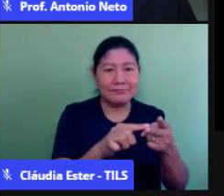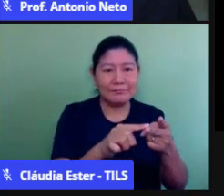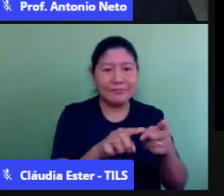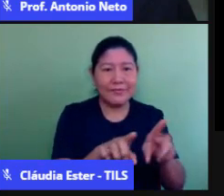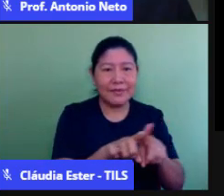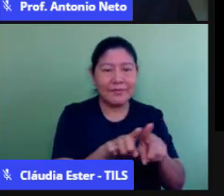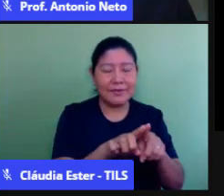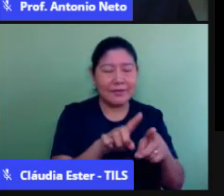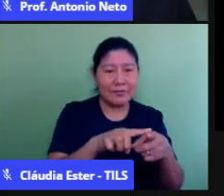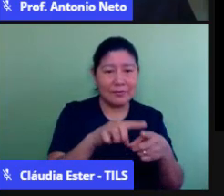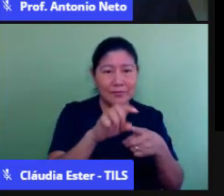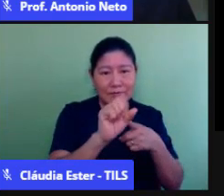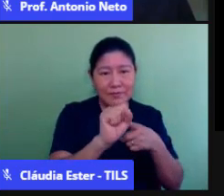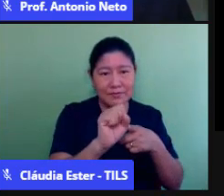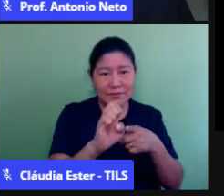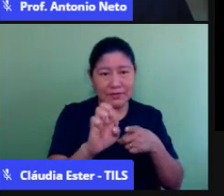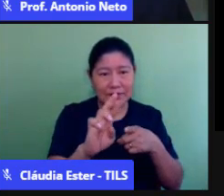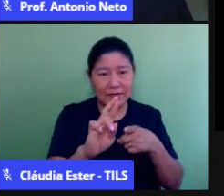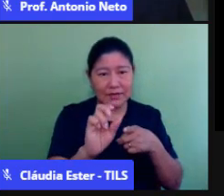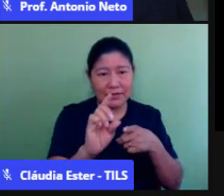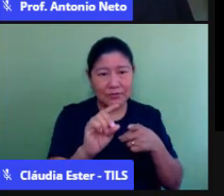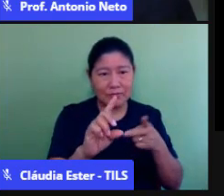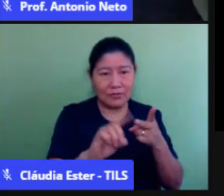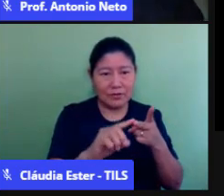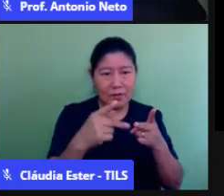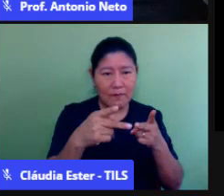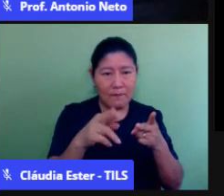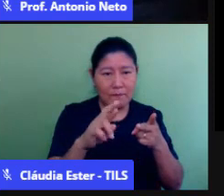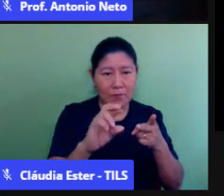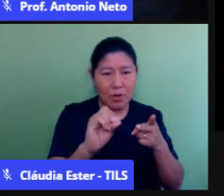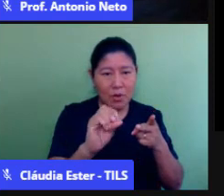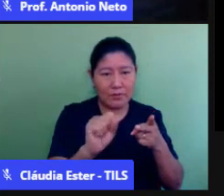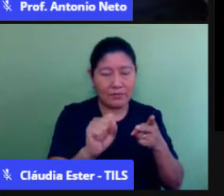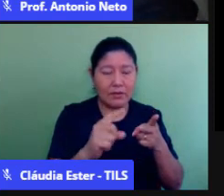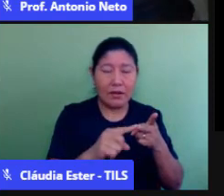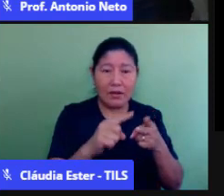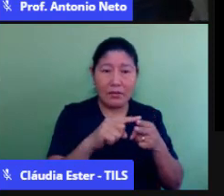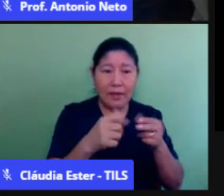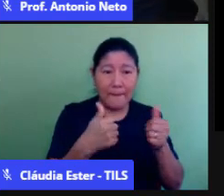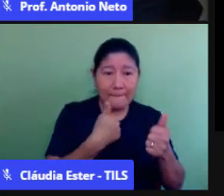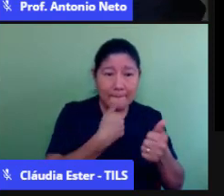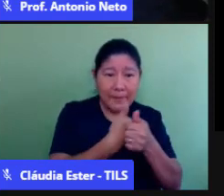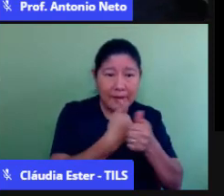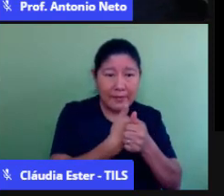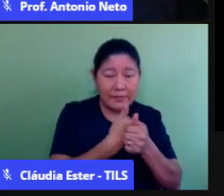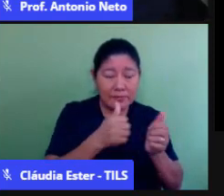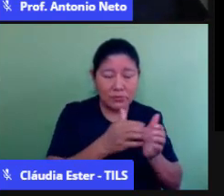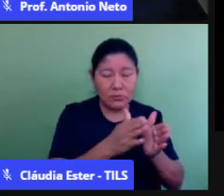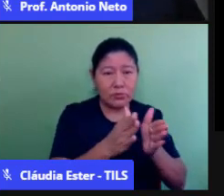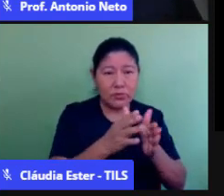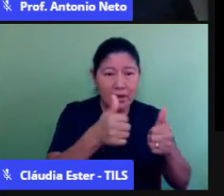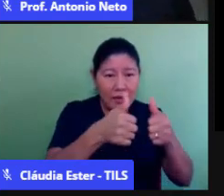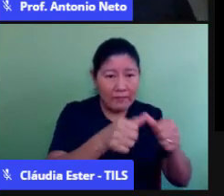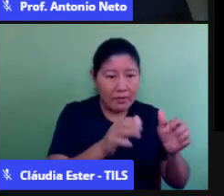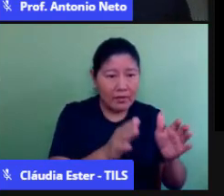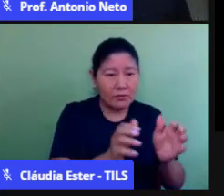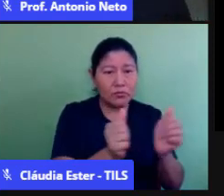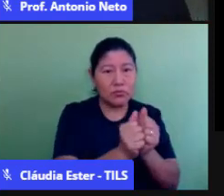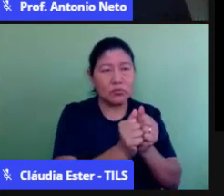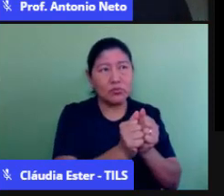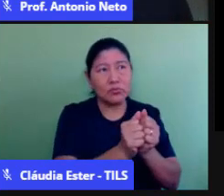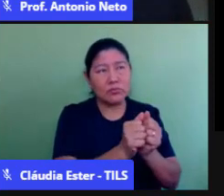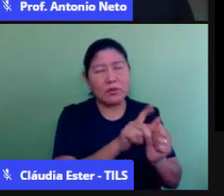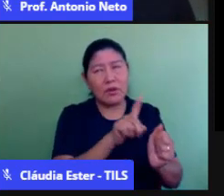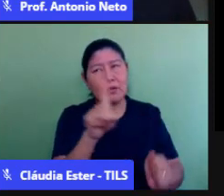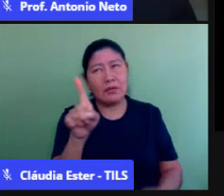região, né? Campos de Vacarias era mais um pouquinho à frente, né? Lá da região de Dourados, mas ele olhou,